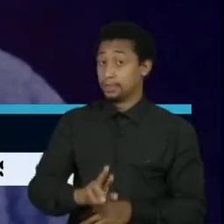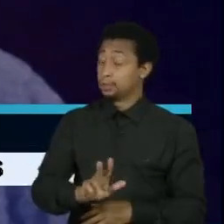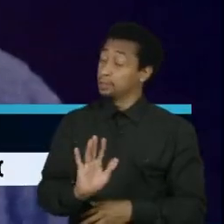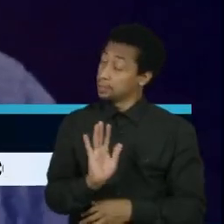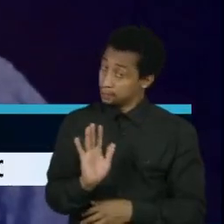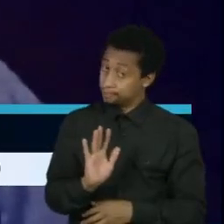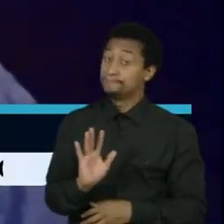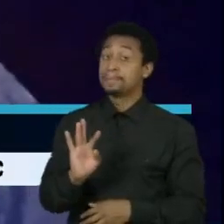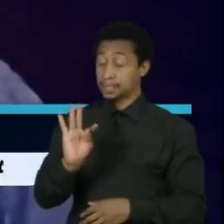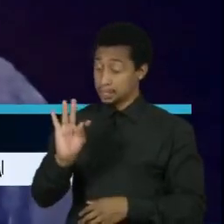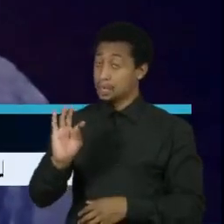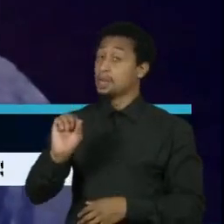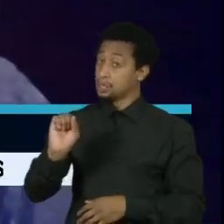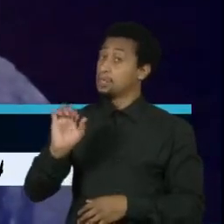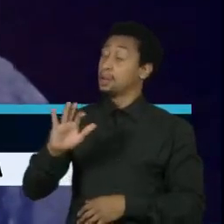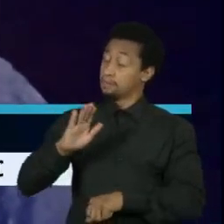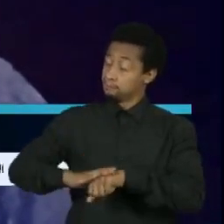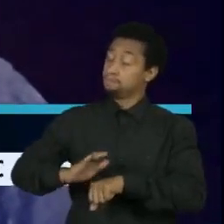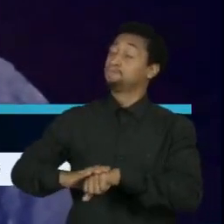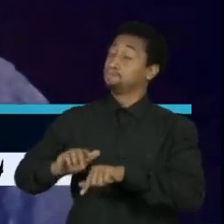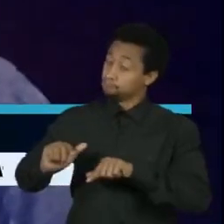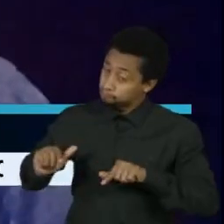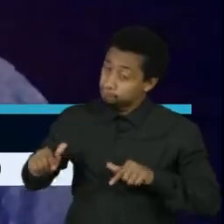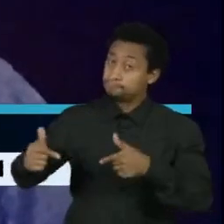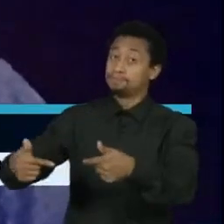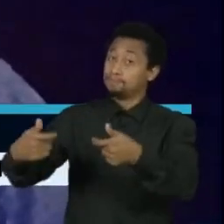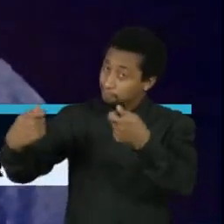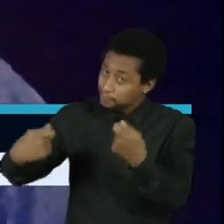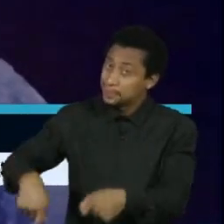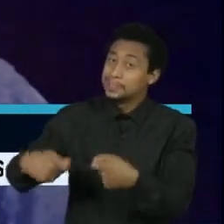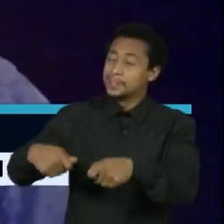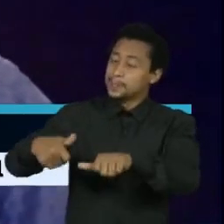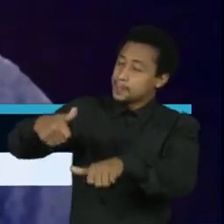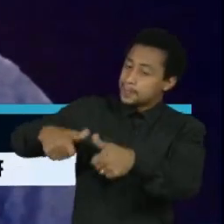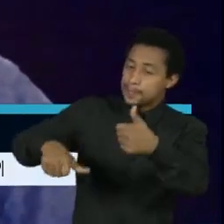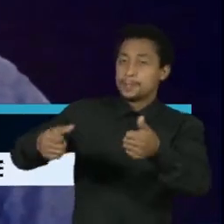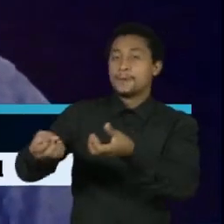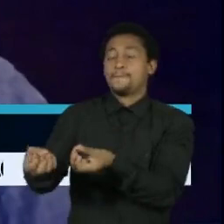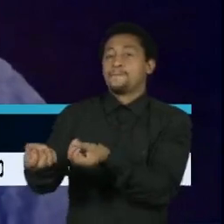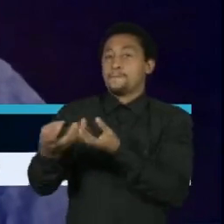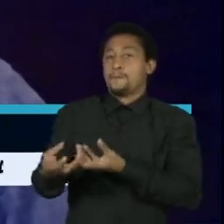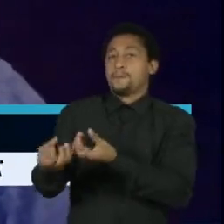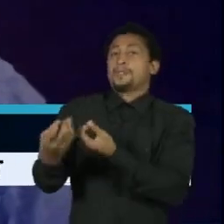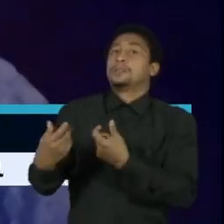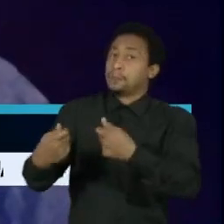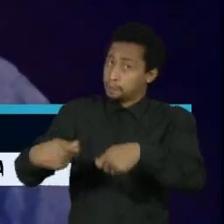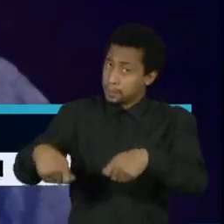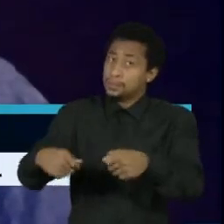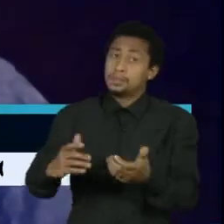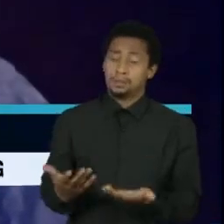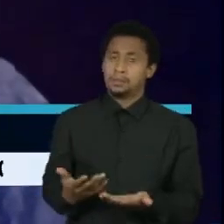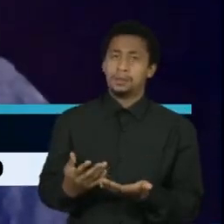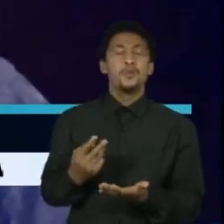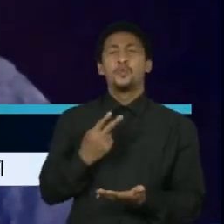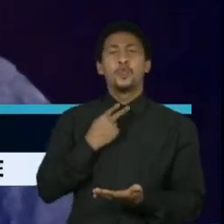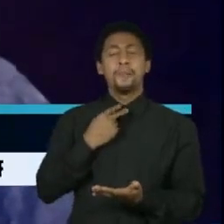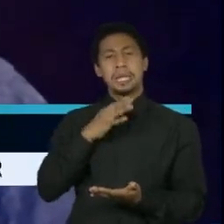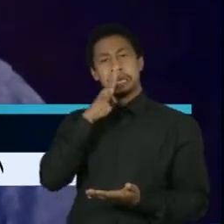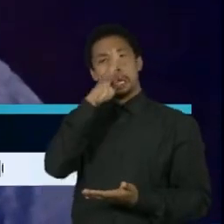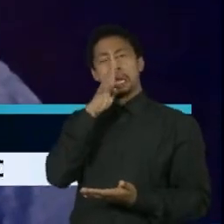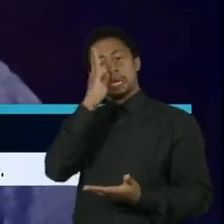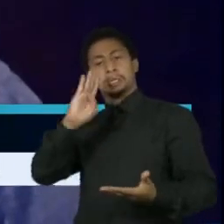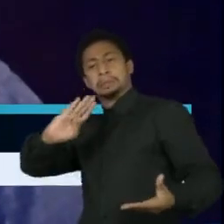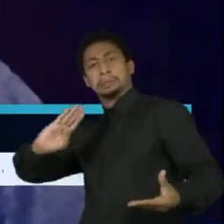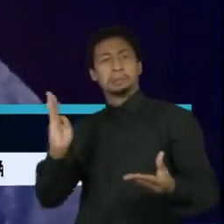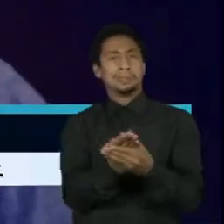atuação do tribunal acima das informações recebidas, até porque processar, né, 100 mil